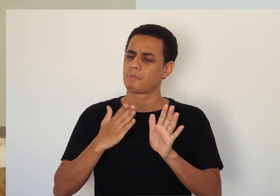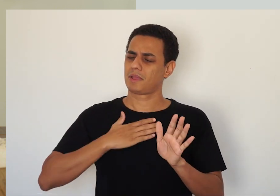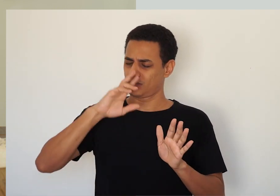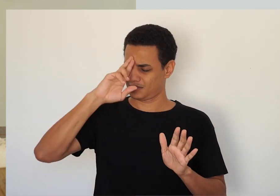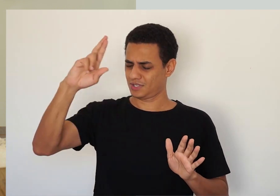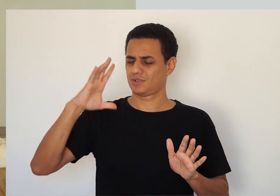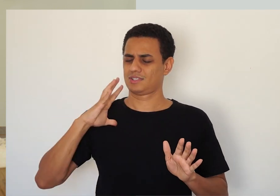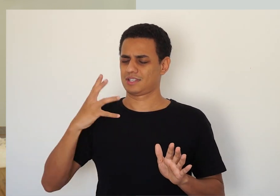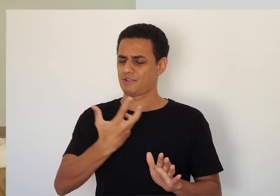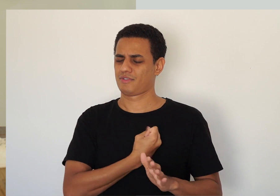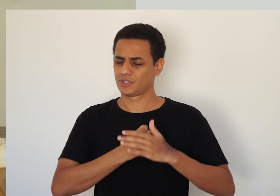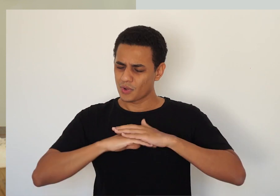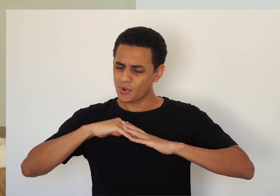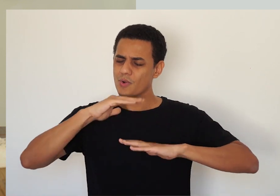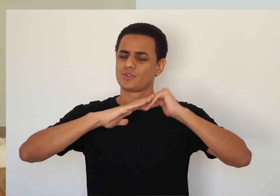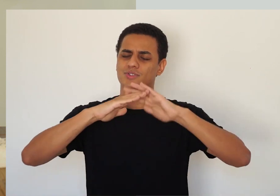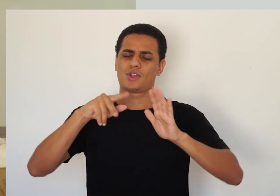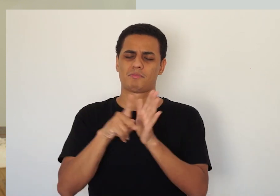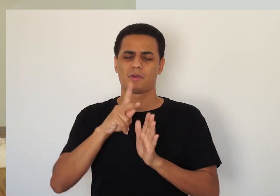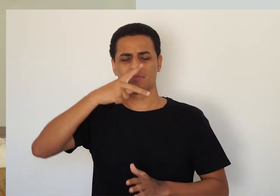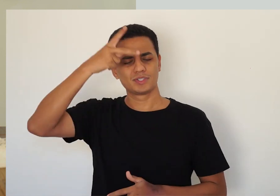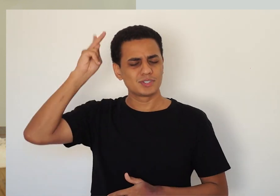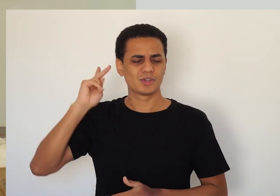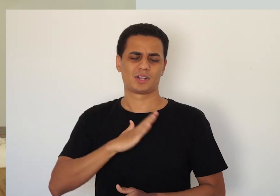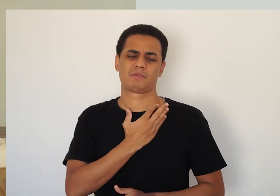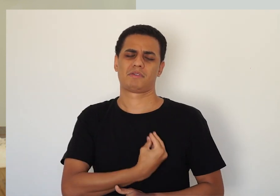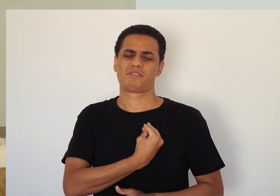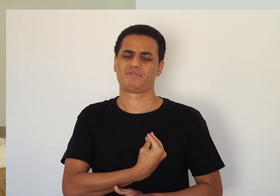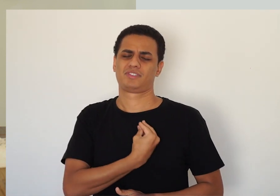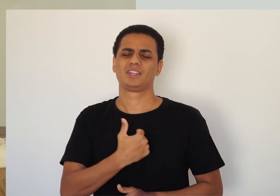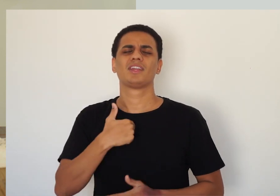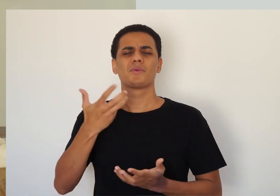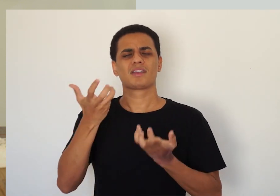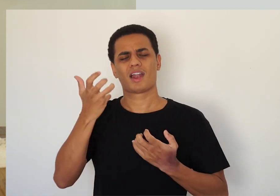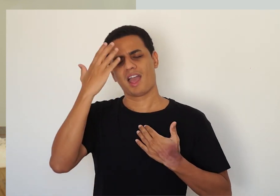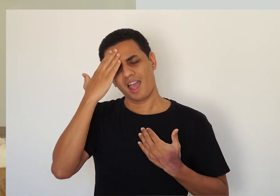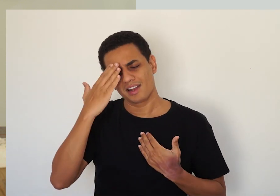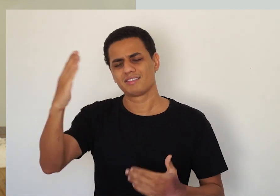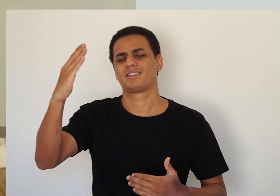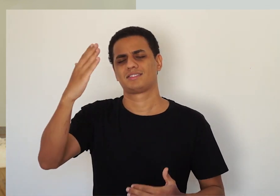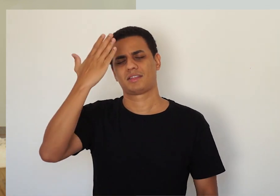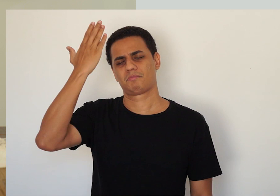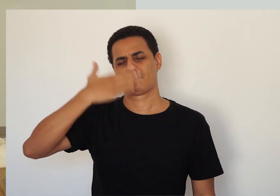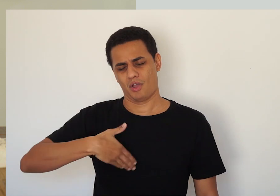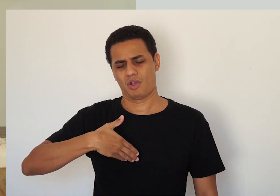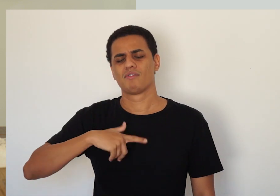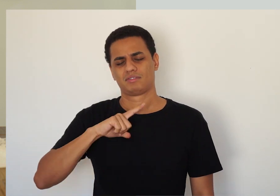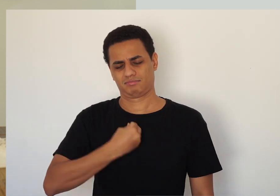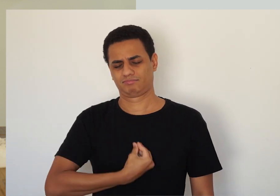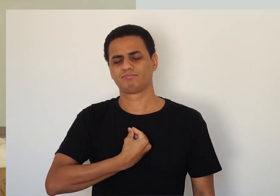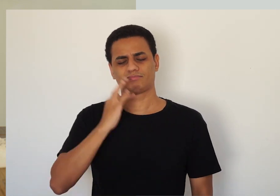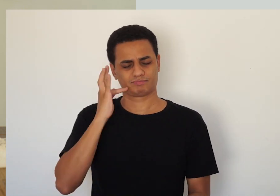meu Senhor e o meu Salvador. Constrói essa história na minha vida. Eu quero agradecer pelas